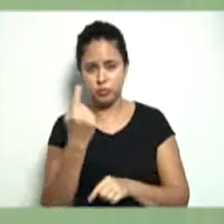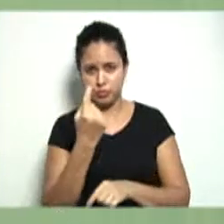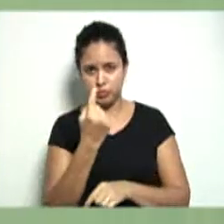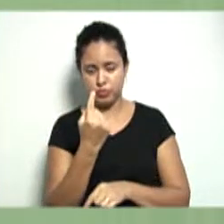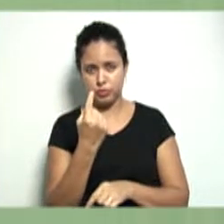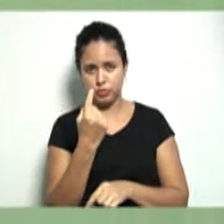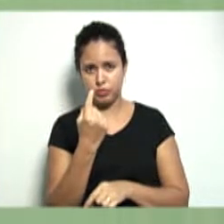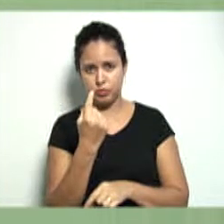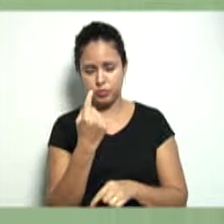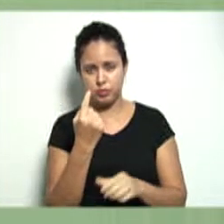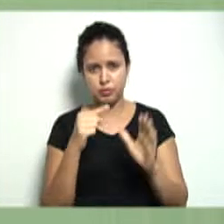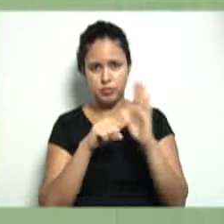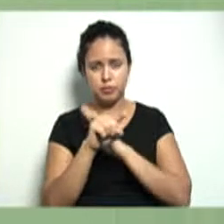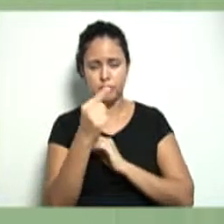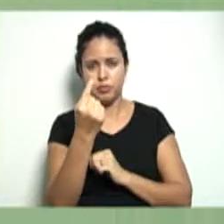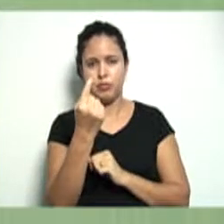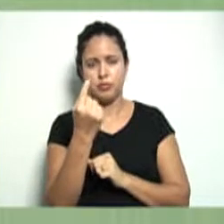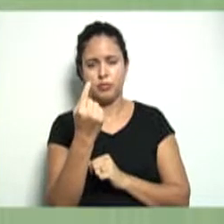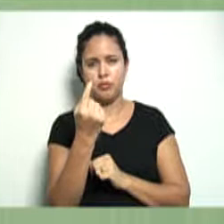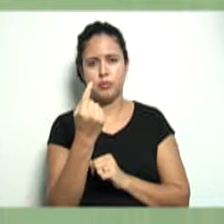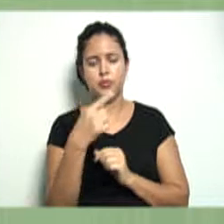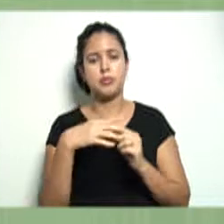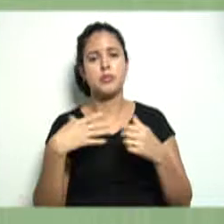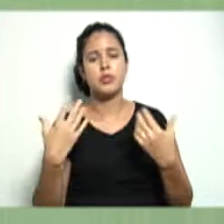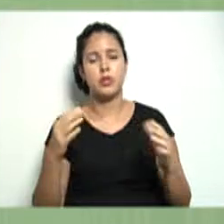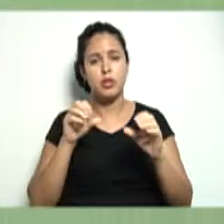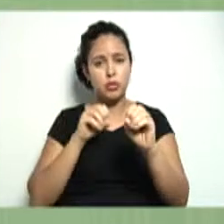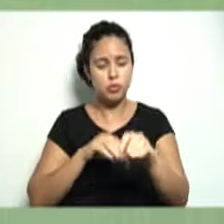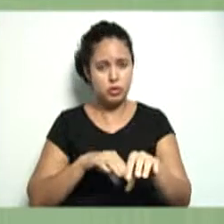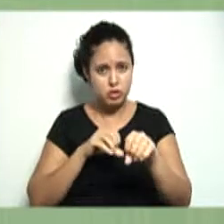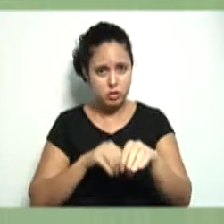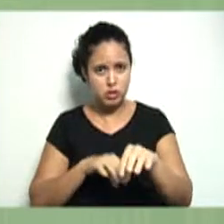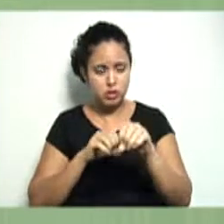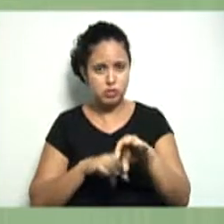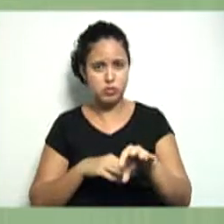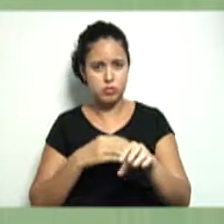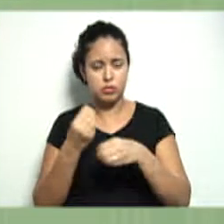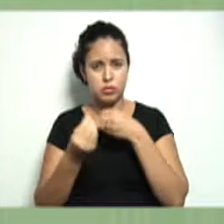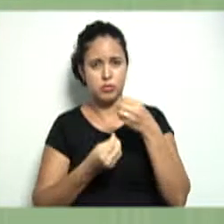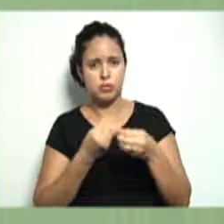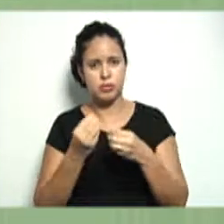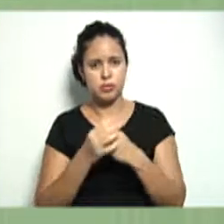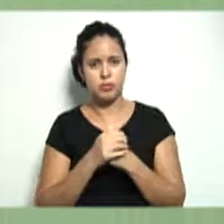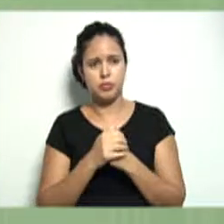Questão 1. A respeito da educação,